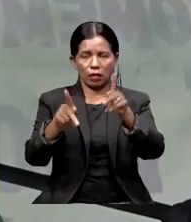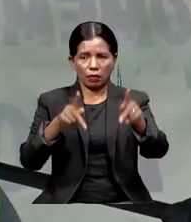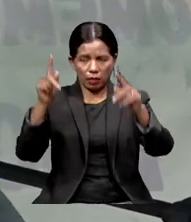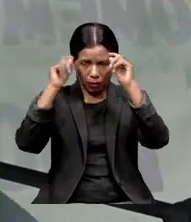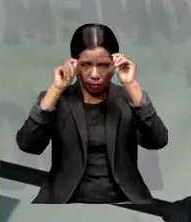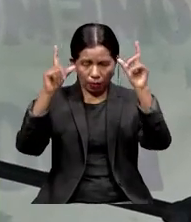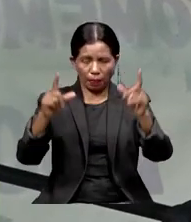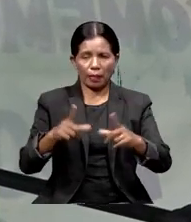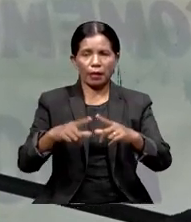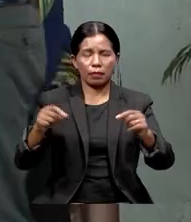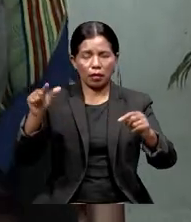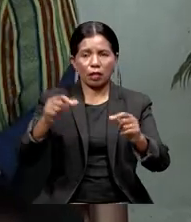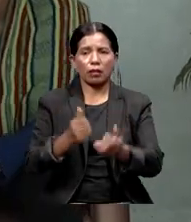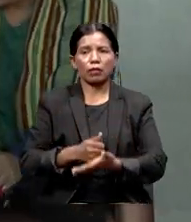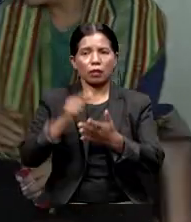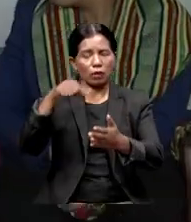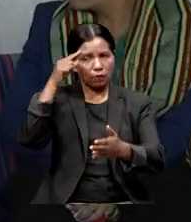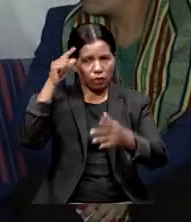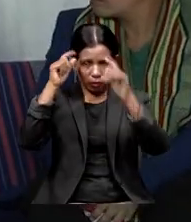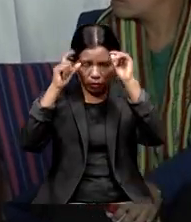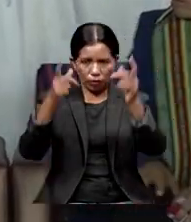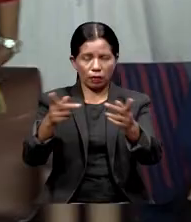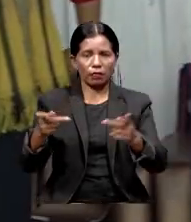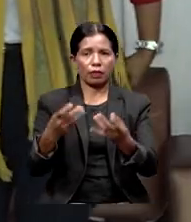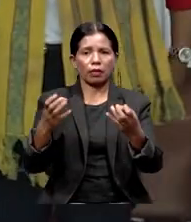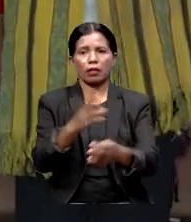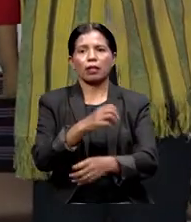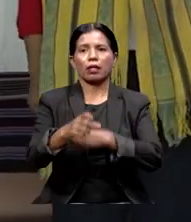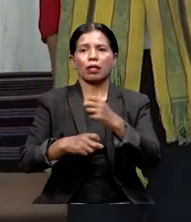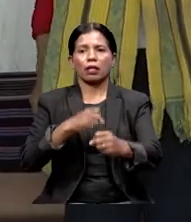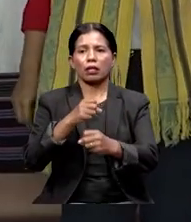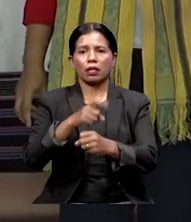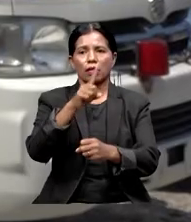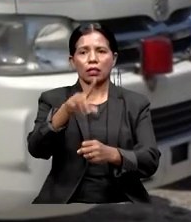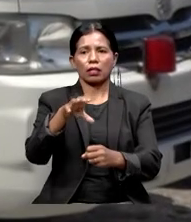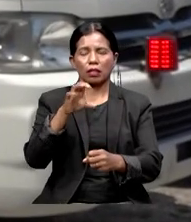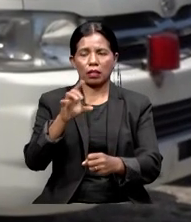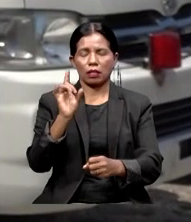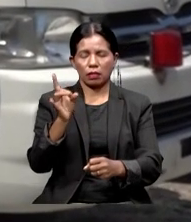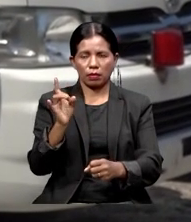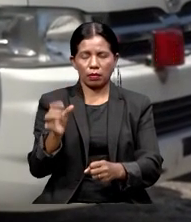Japaun azunda ona Governu Timor-Leste e aria oi oin desde tinan atus ira sianulu